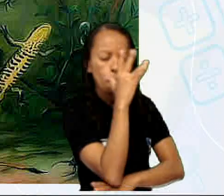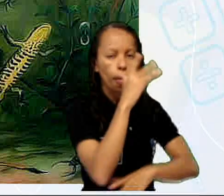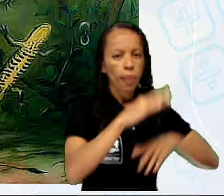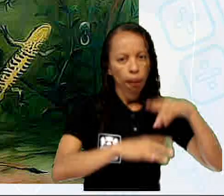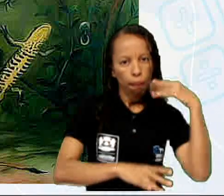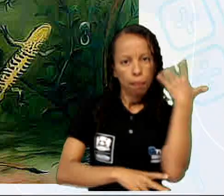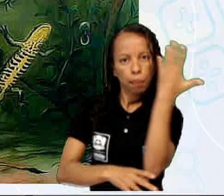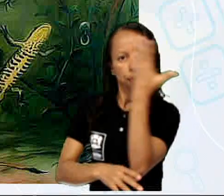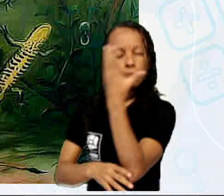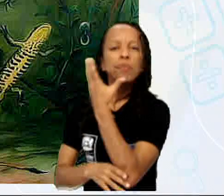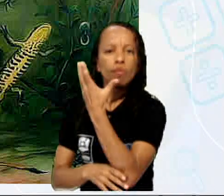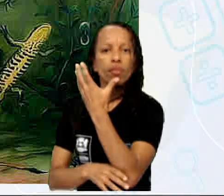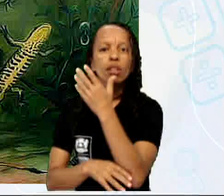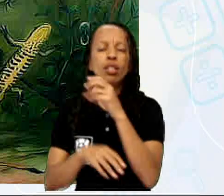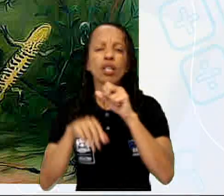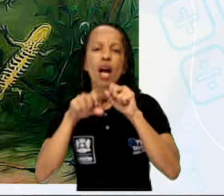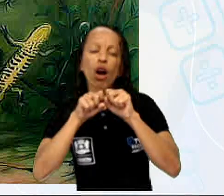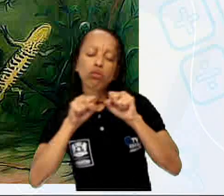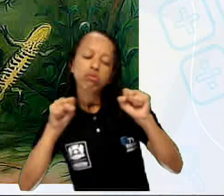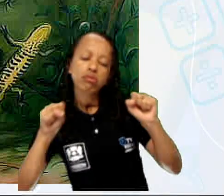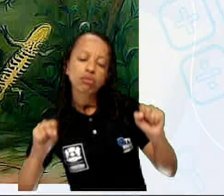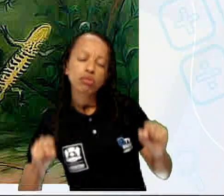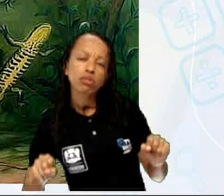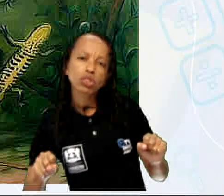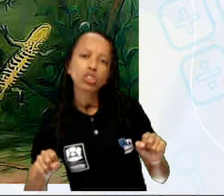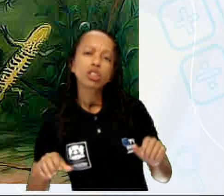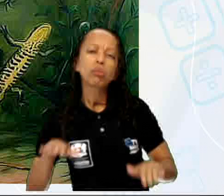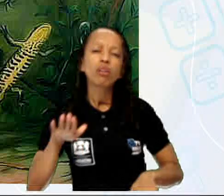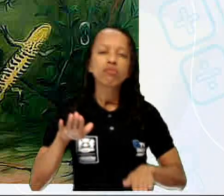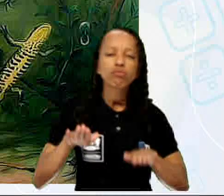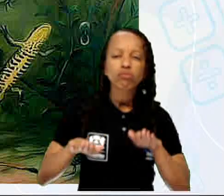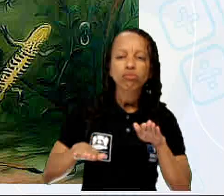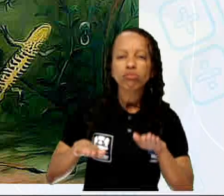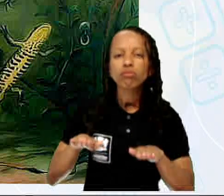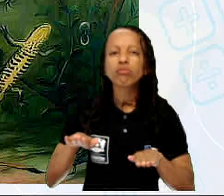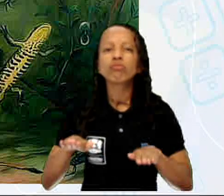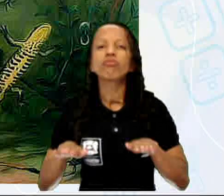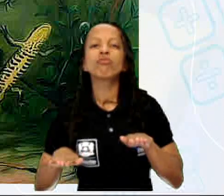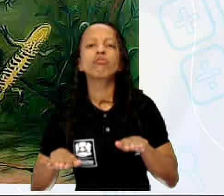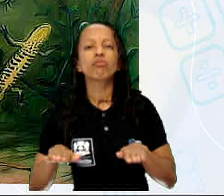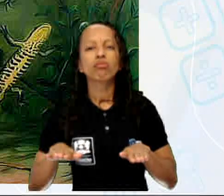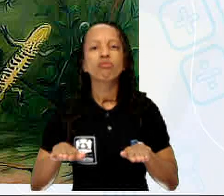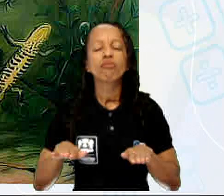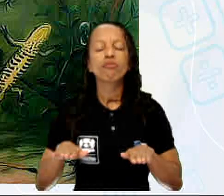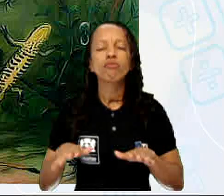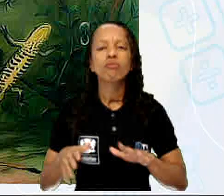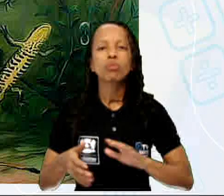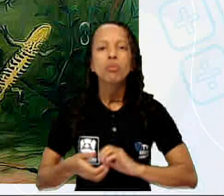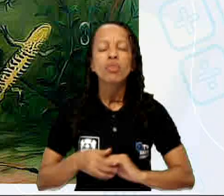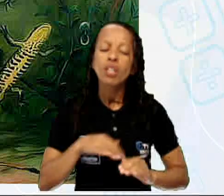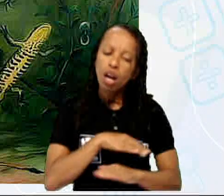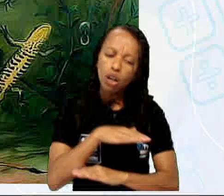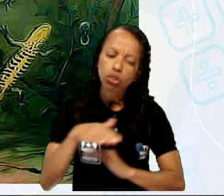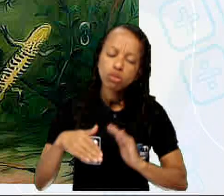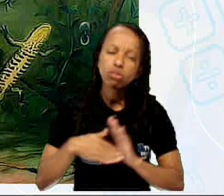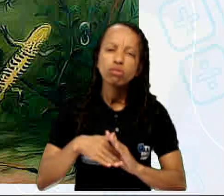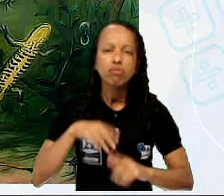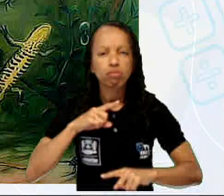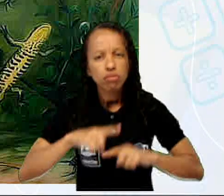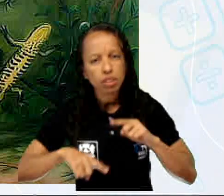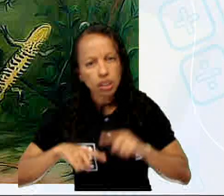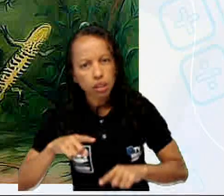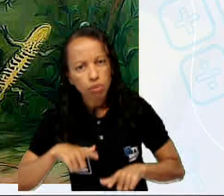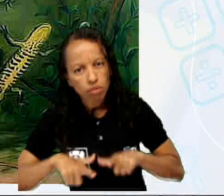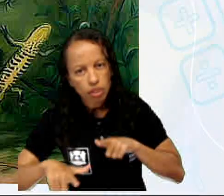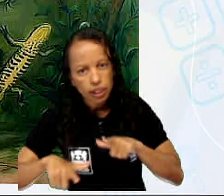estável, equilibrado e autossuficiente. Todos esses elementos trabalhando em conjunto